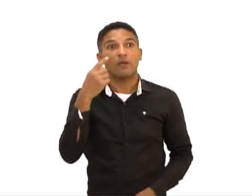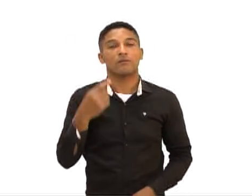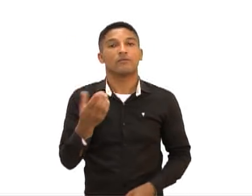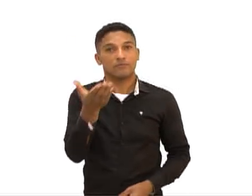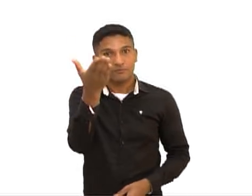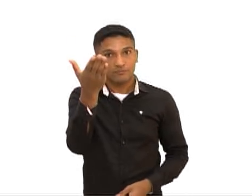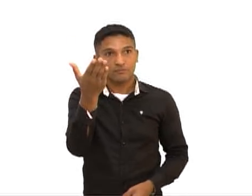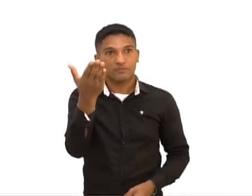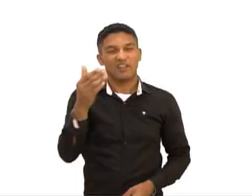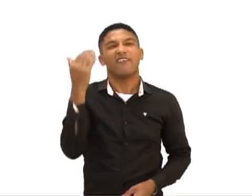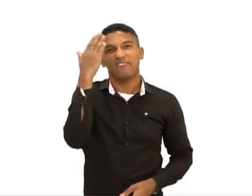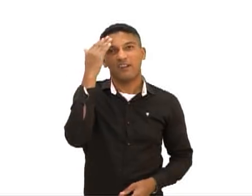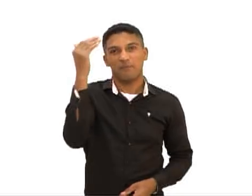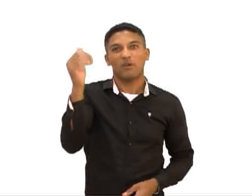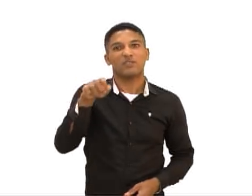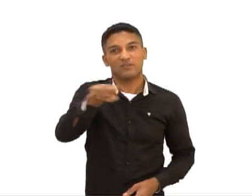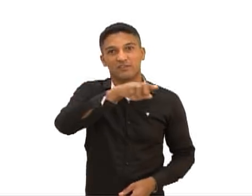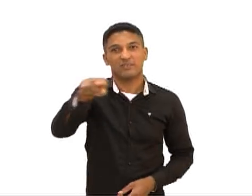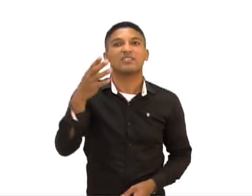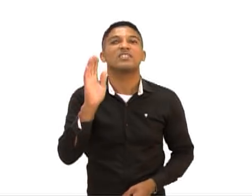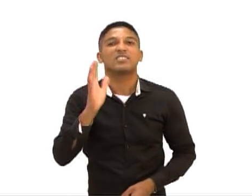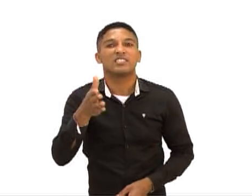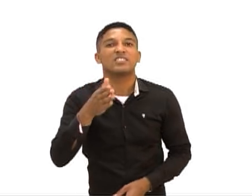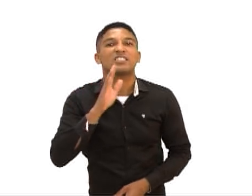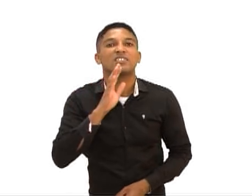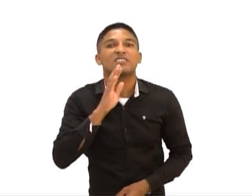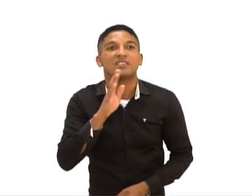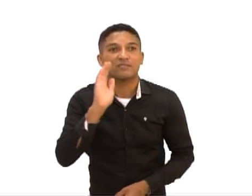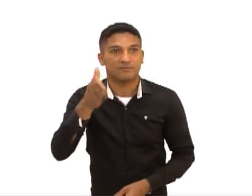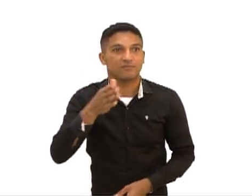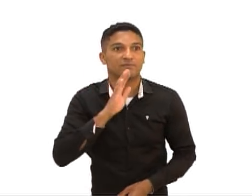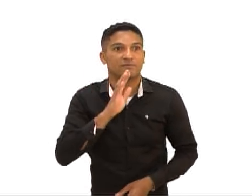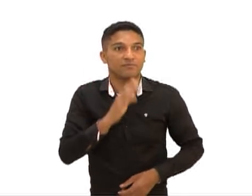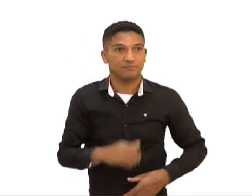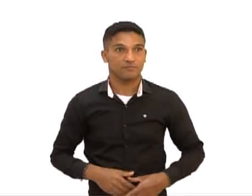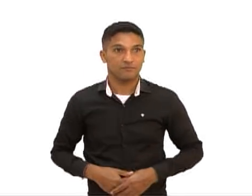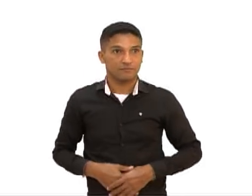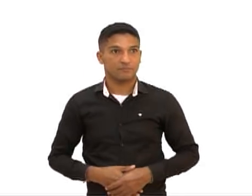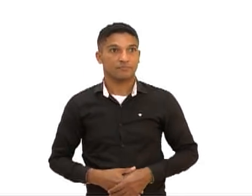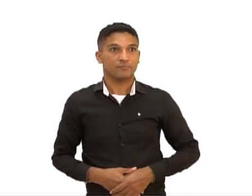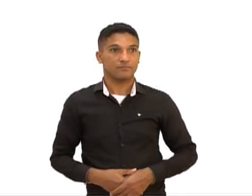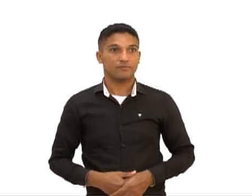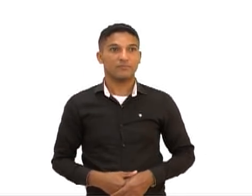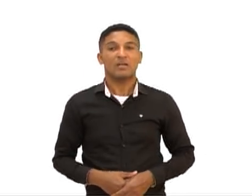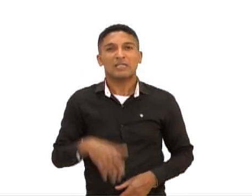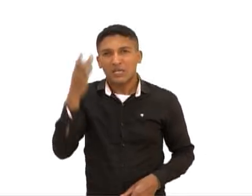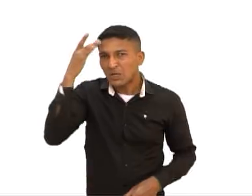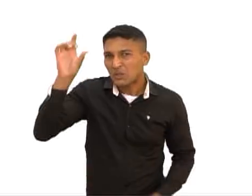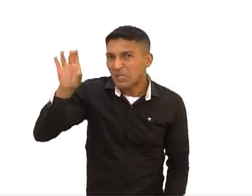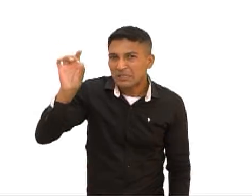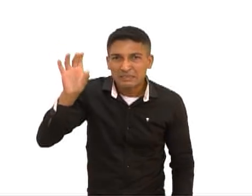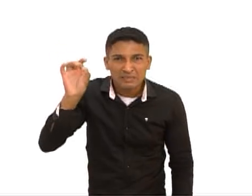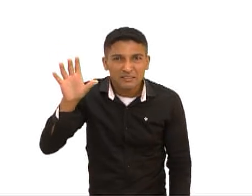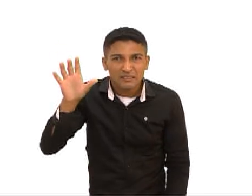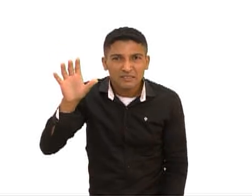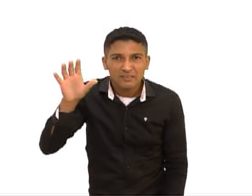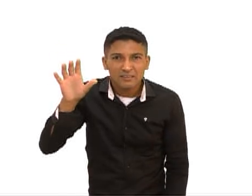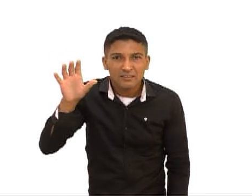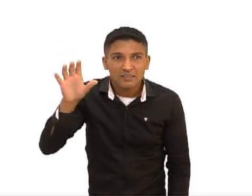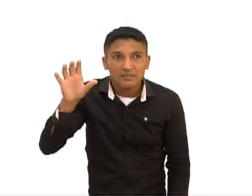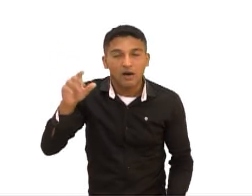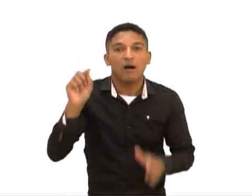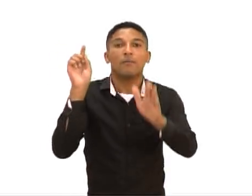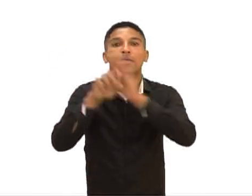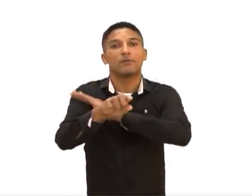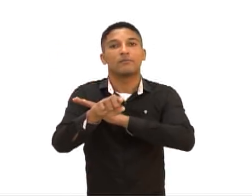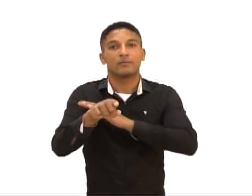já bem famoso, conhecido por muitos de vocês. Então, ele tem ali, né, dor de cabeça, começa com uma